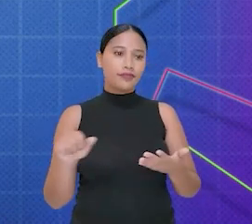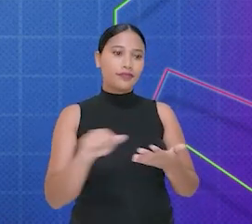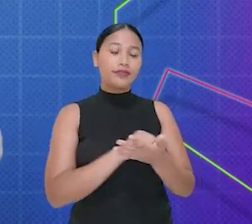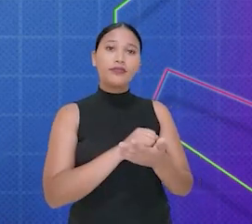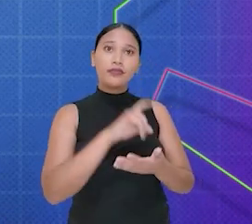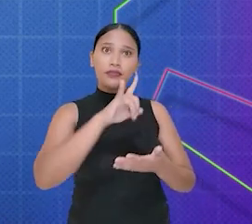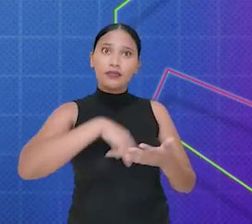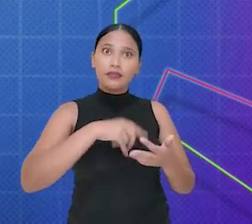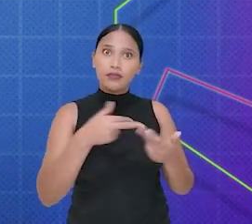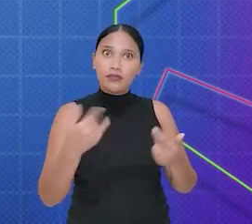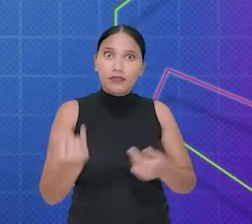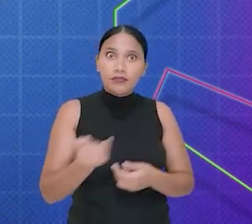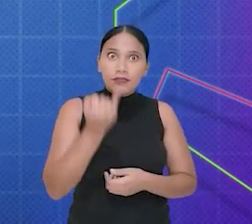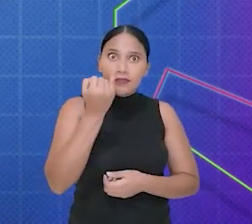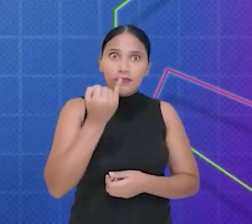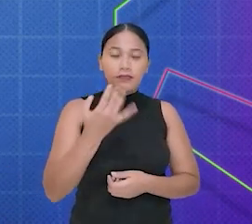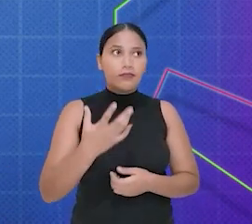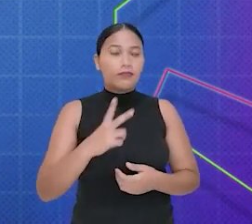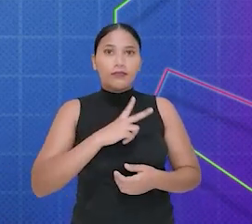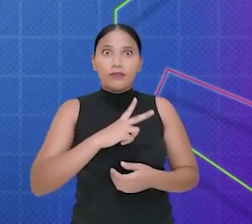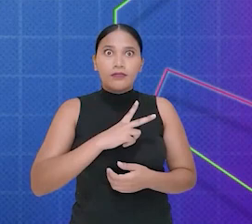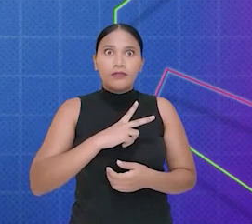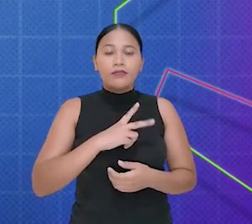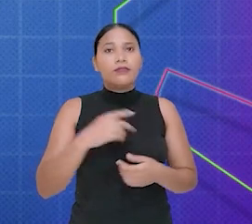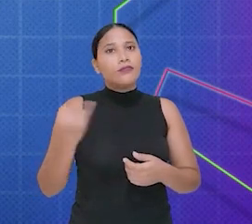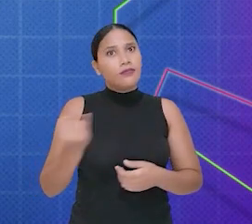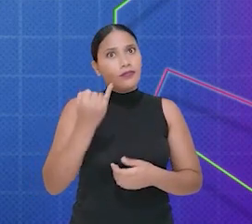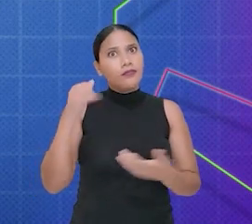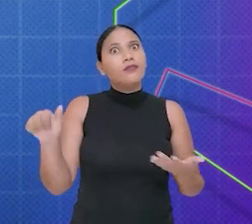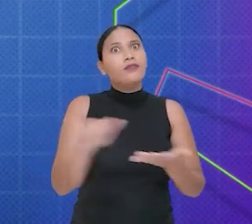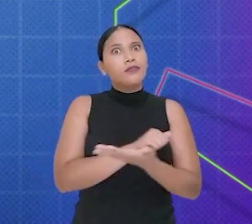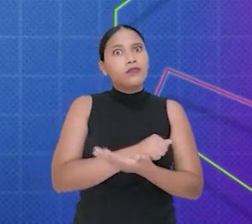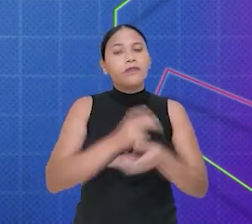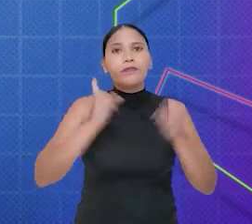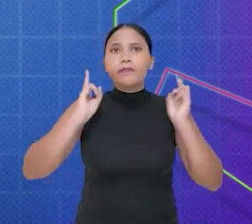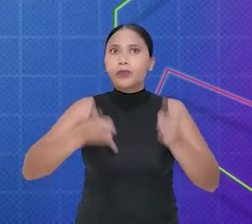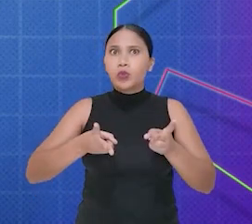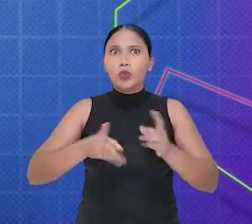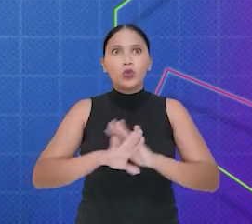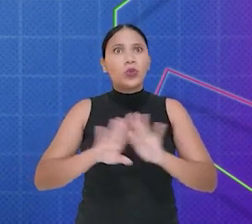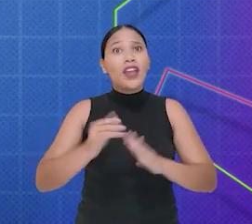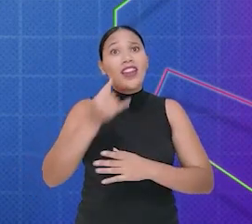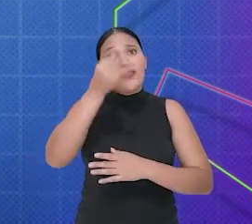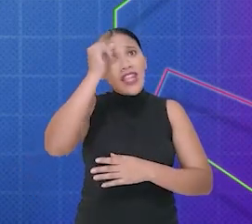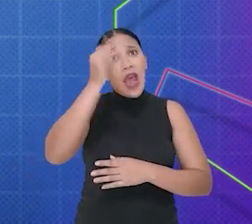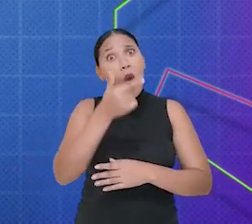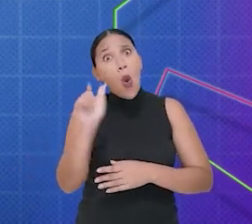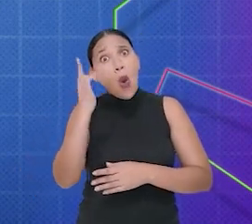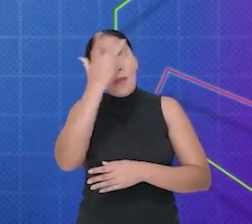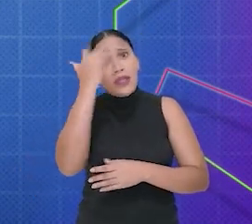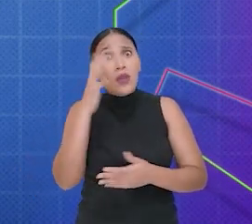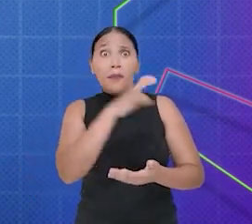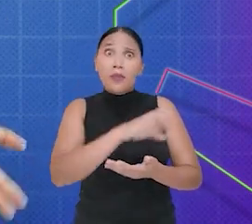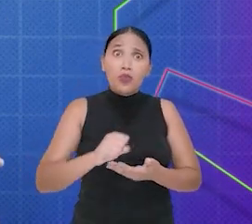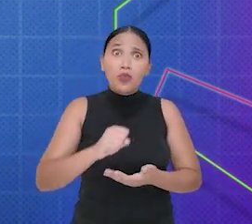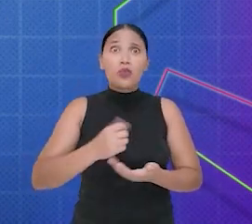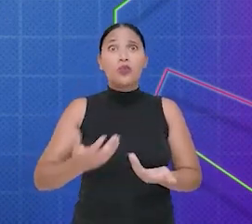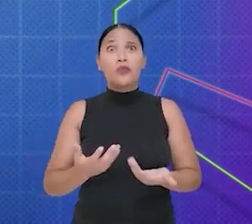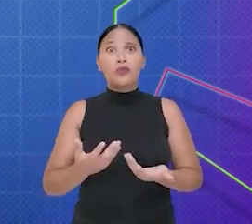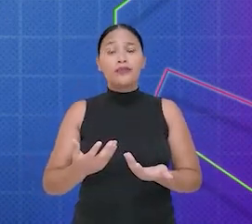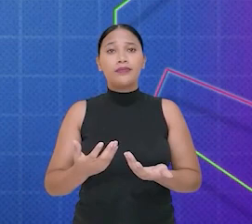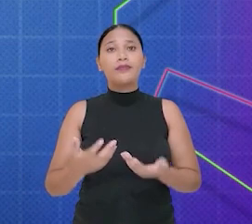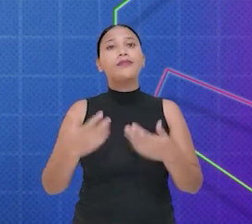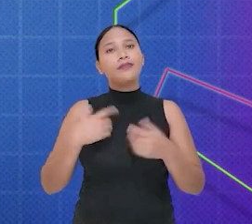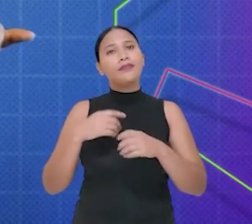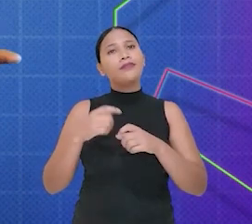arquivos confidenciais. Se você estiver excluindo um arquivo confidencial, é importante excluí-lo permanentemente para evitar que outras pessoas o